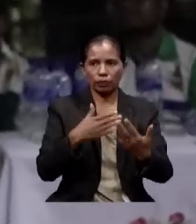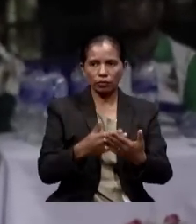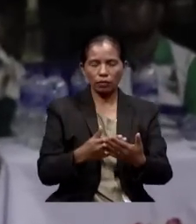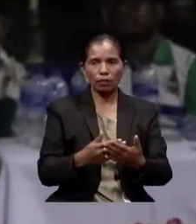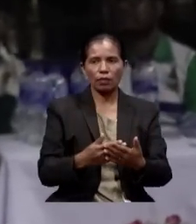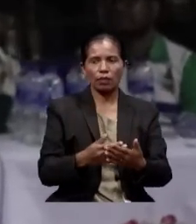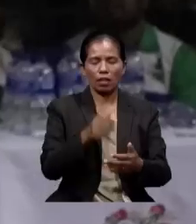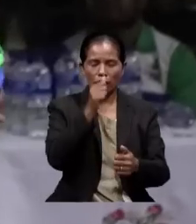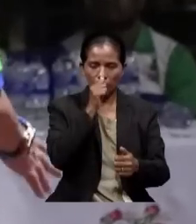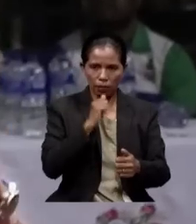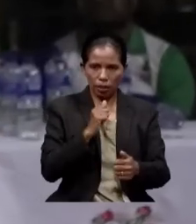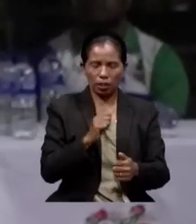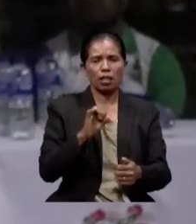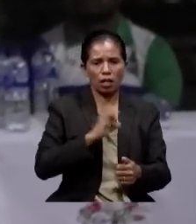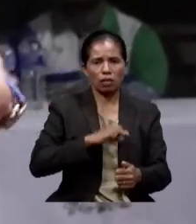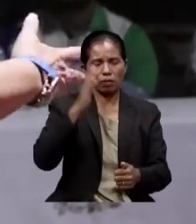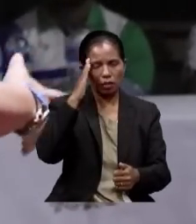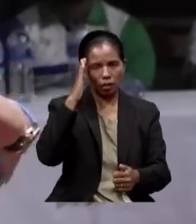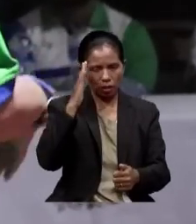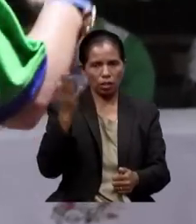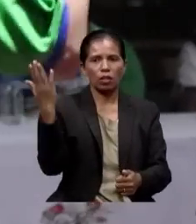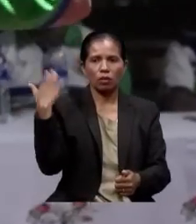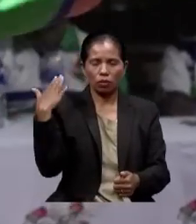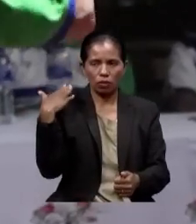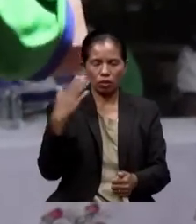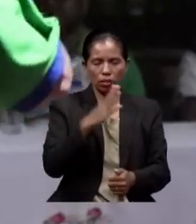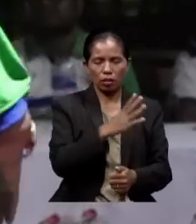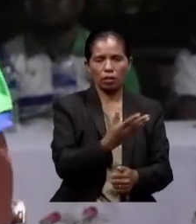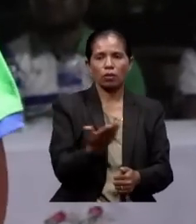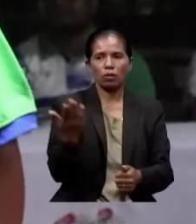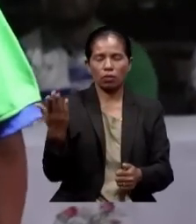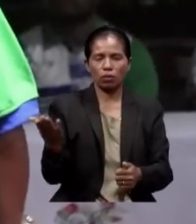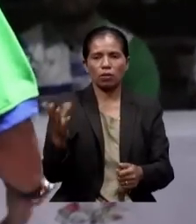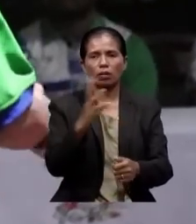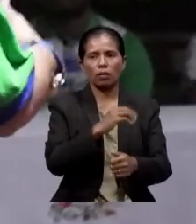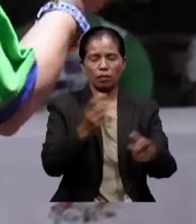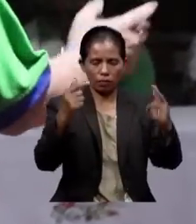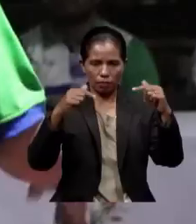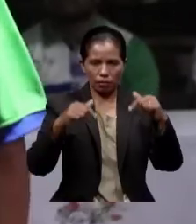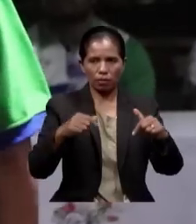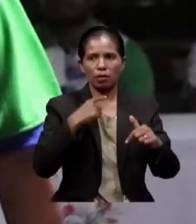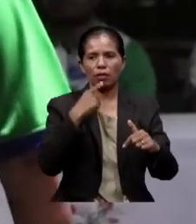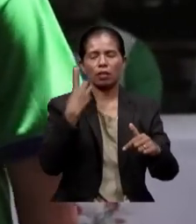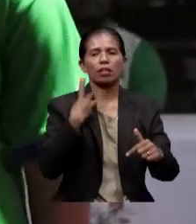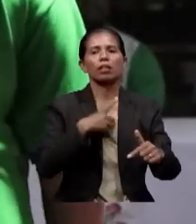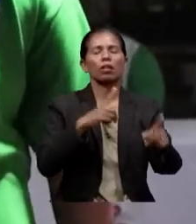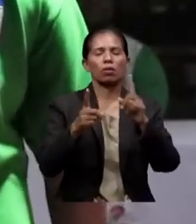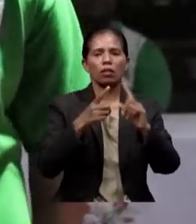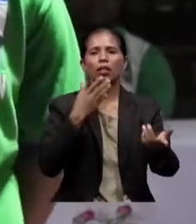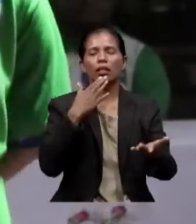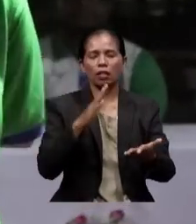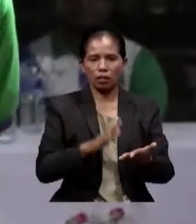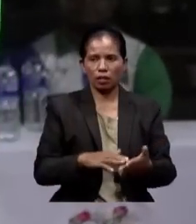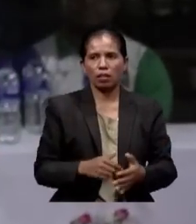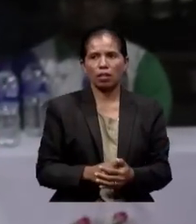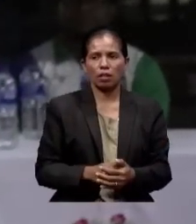hagmate, hawatene, ulu, botramene mai bebe, ora sanzaneta kulia maslatia,